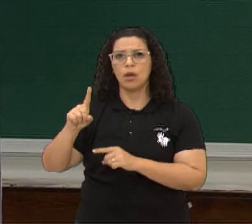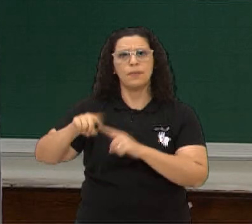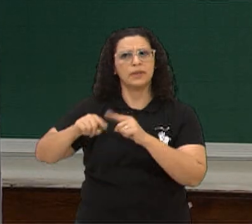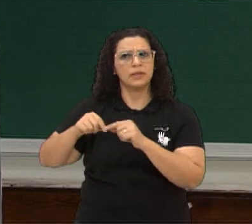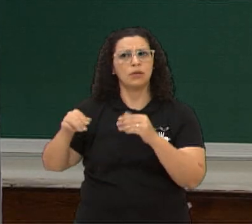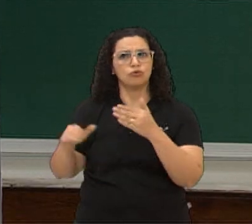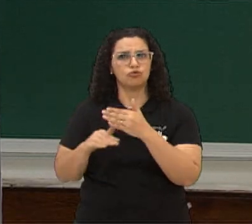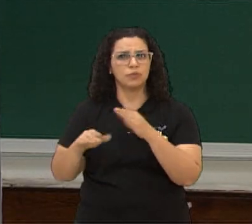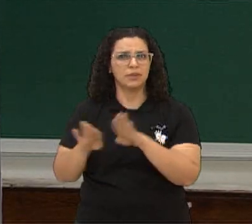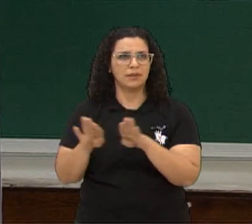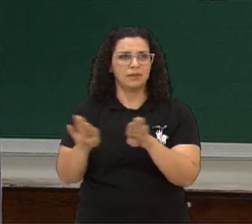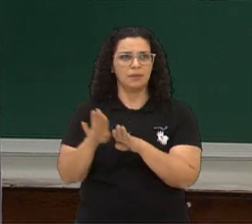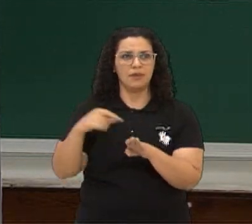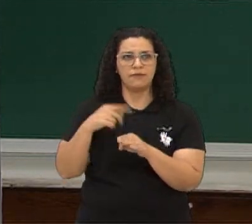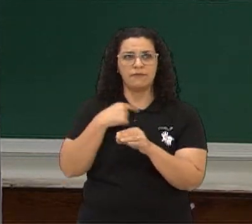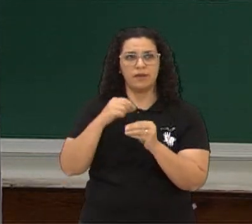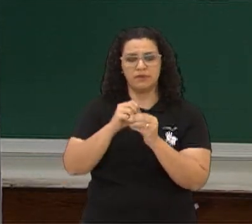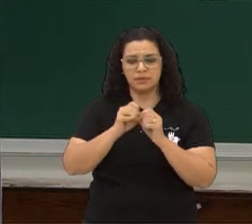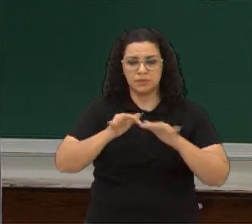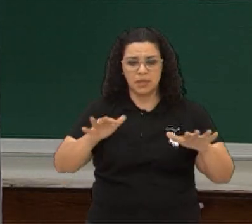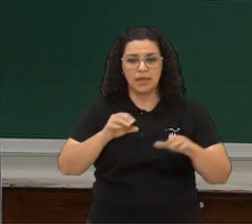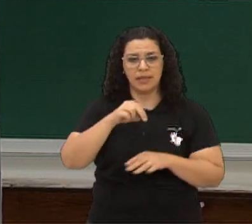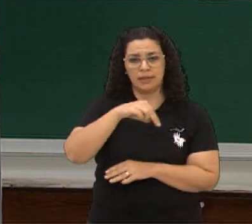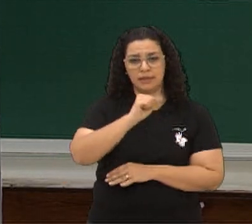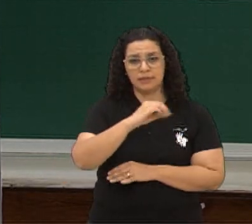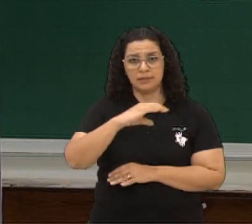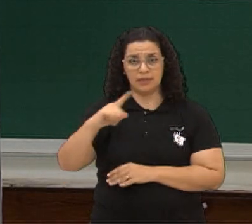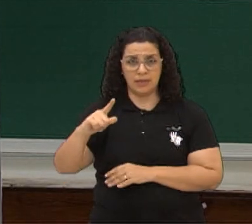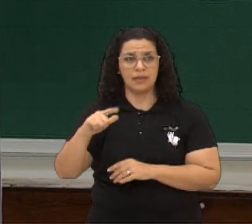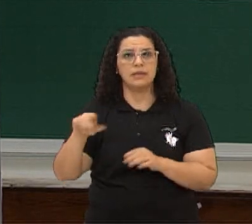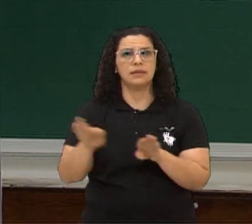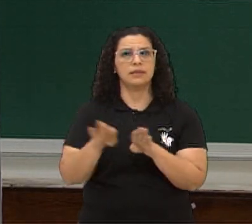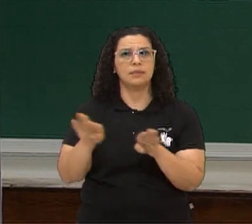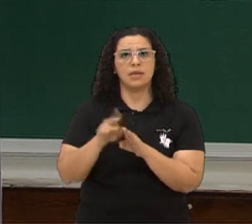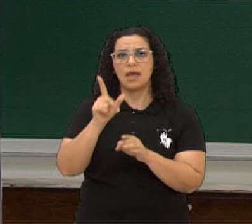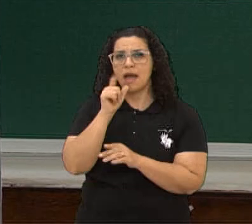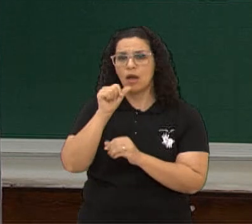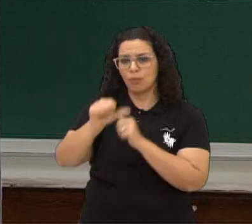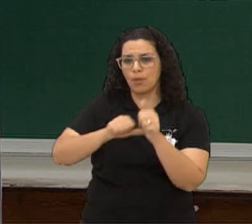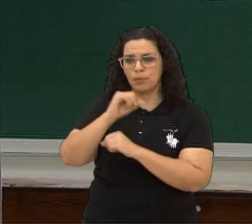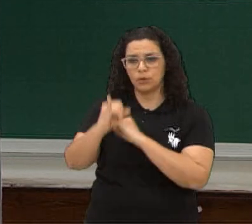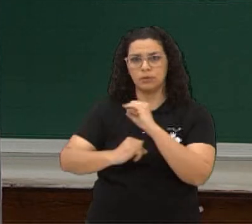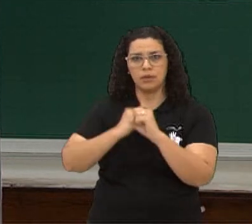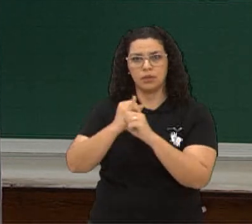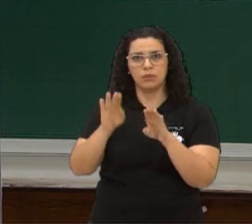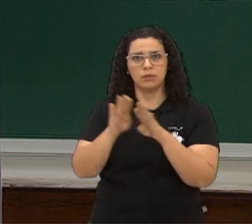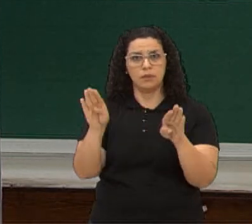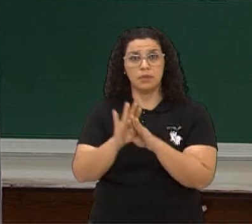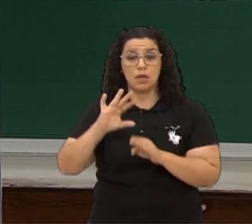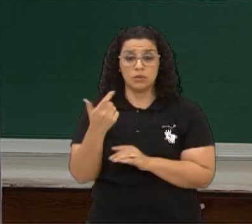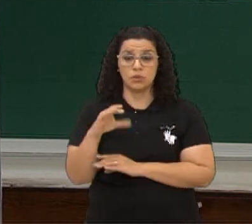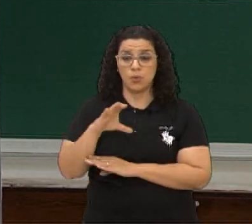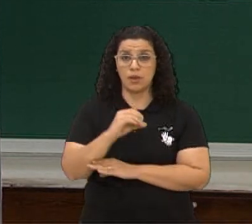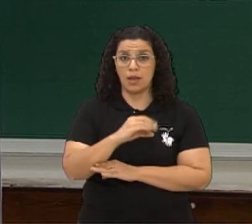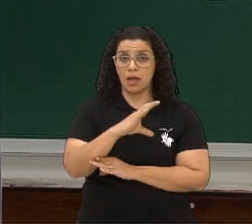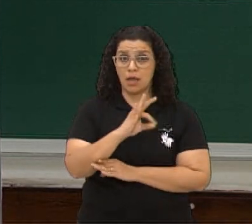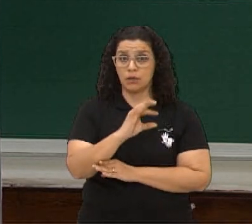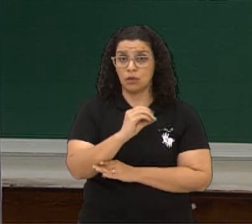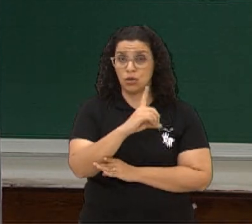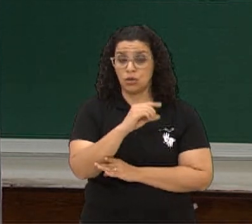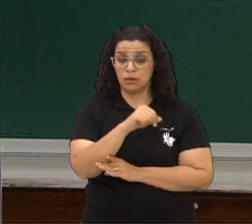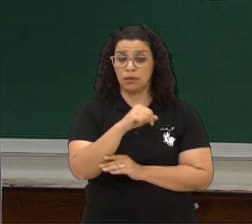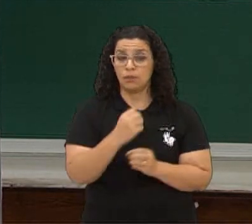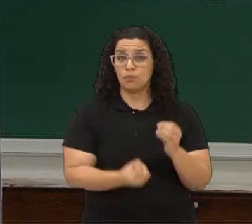subproduto. Então, a gente tem aqui ó, a dissociação do NaCl, a ionização da água, a semi-reação do cátodo, que é onde